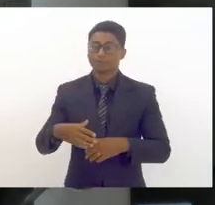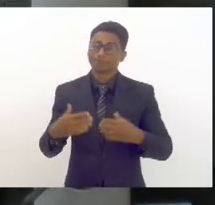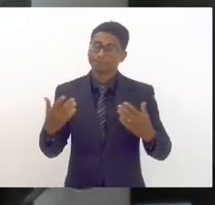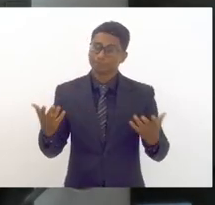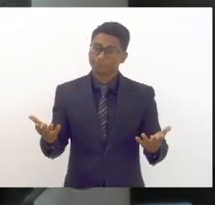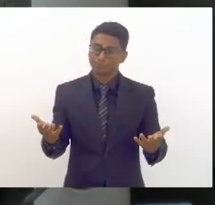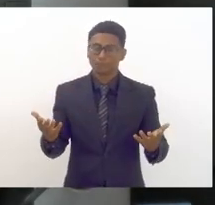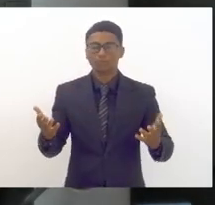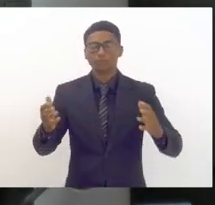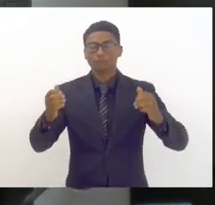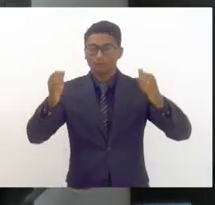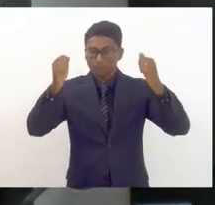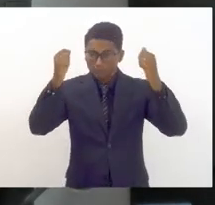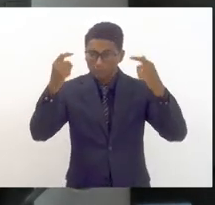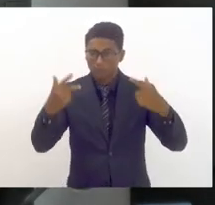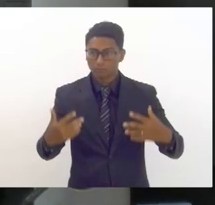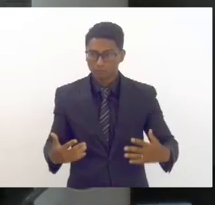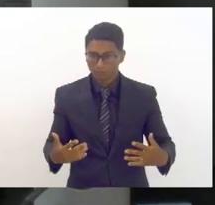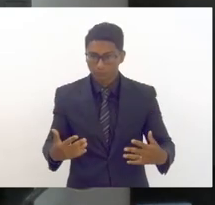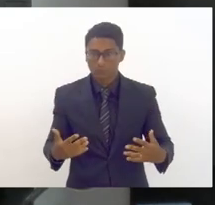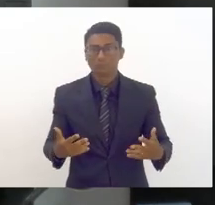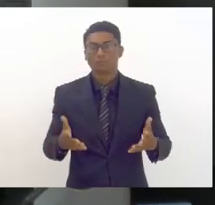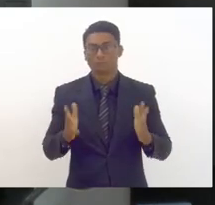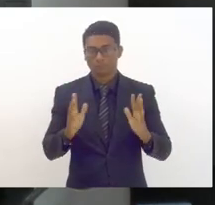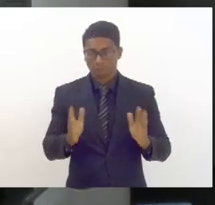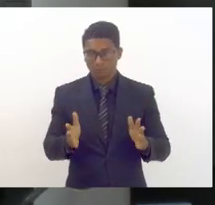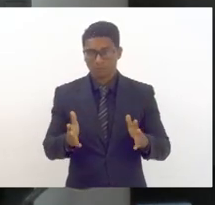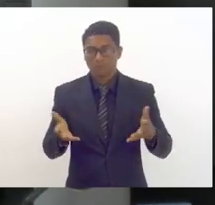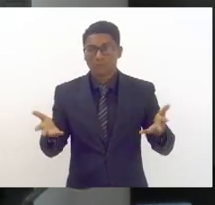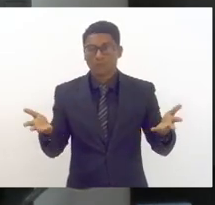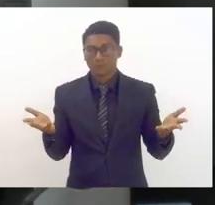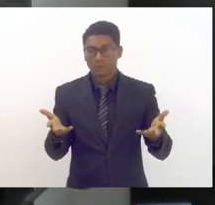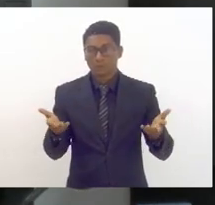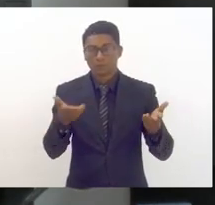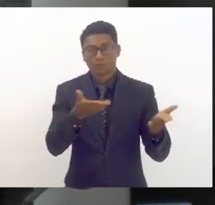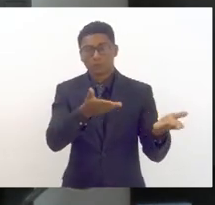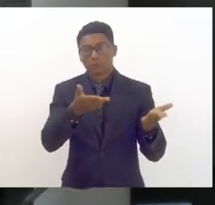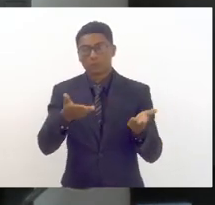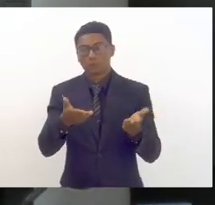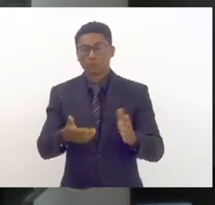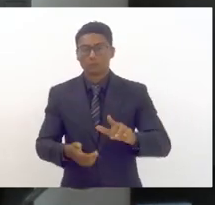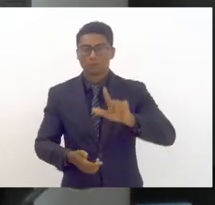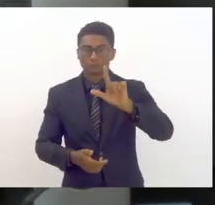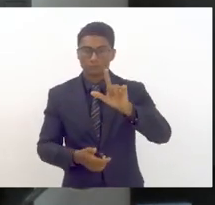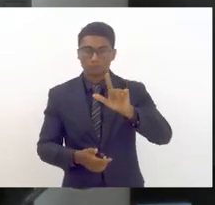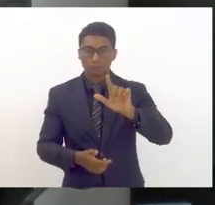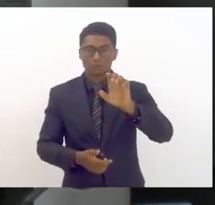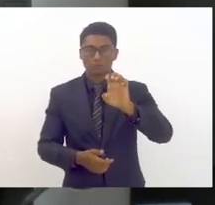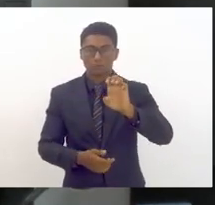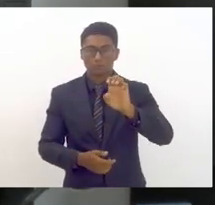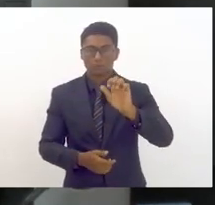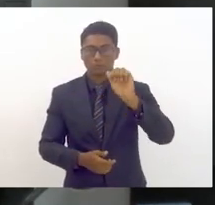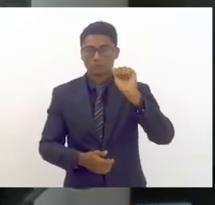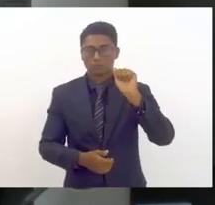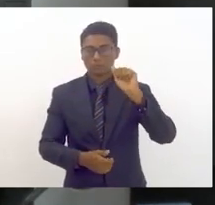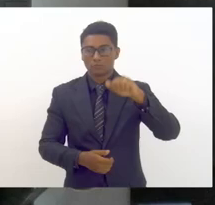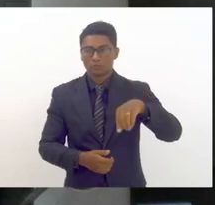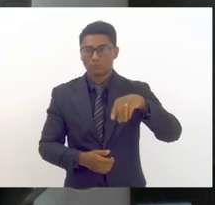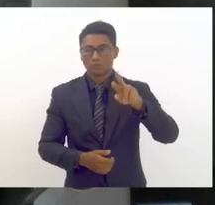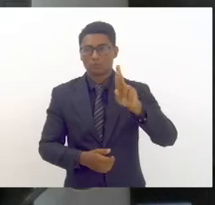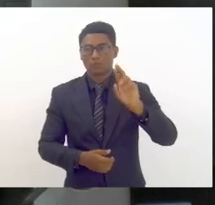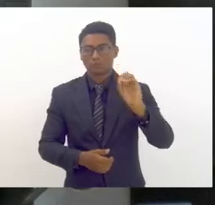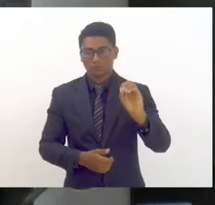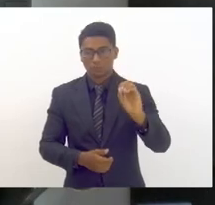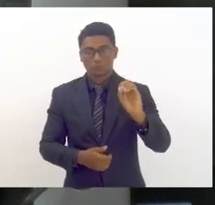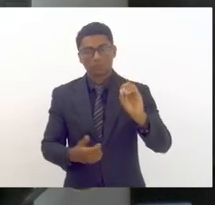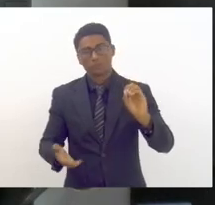explicações iniciais, eu vou passar a palavra, né, para o Leandro Vilela, para que ele possa,